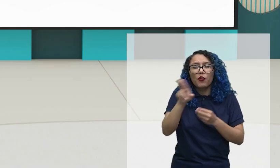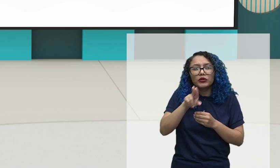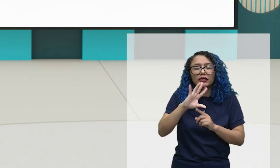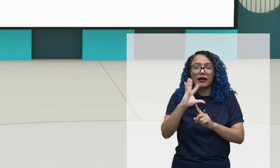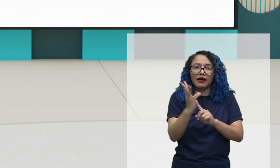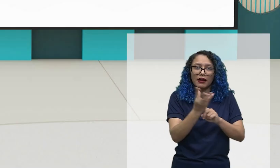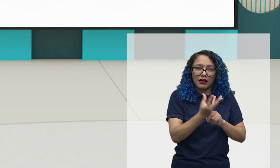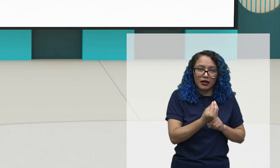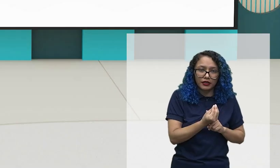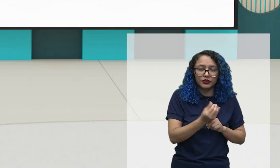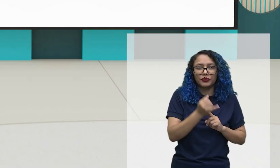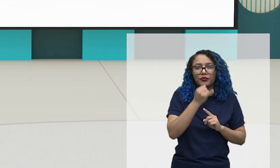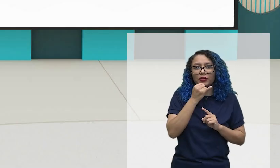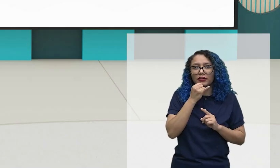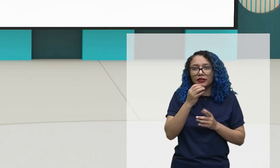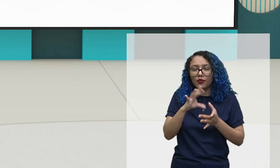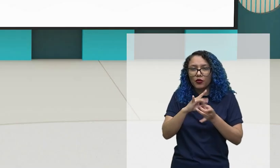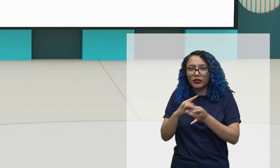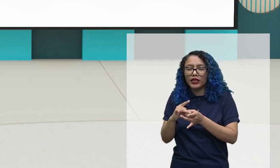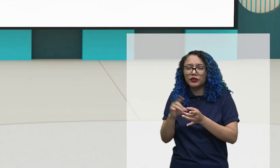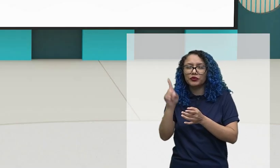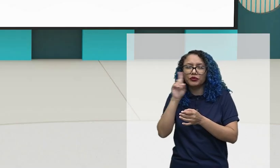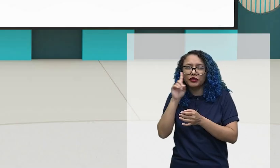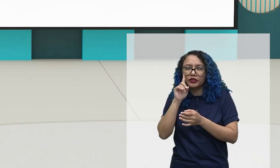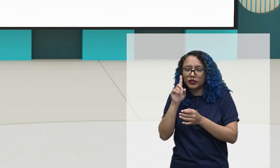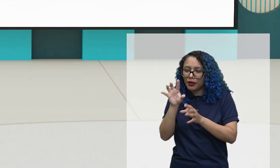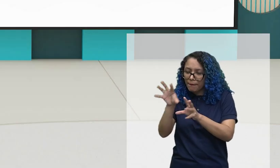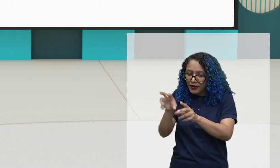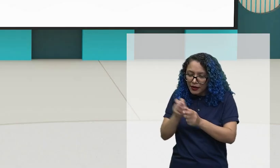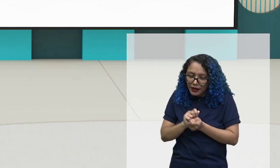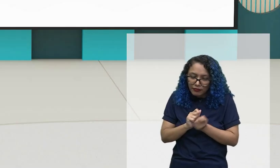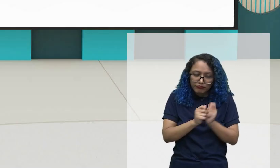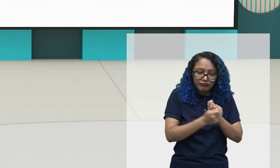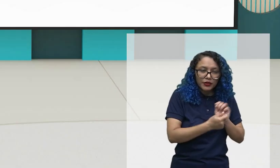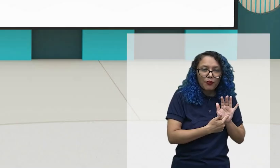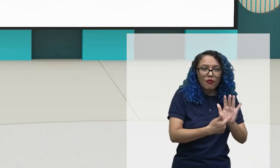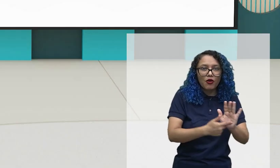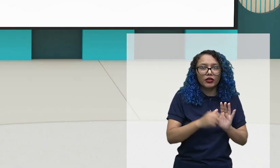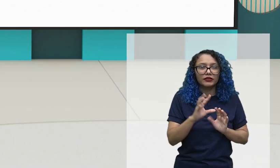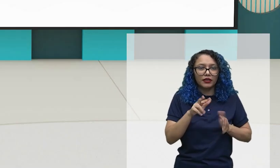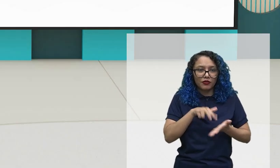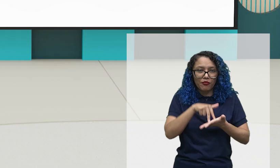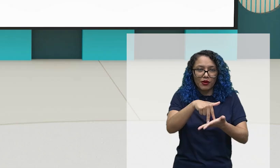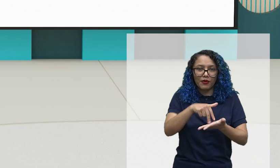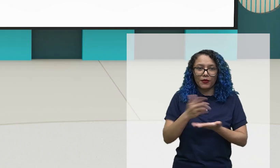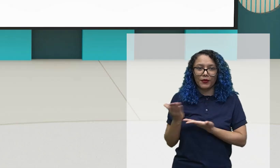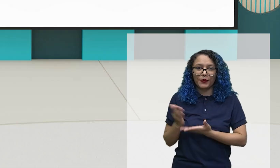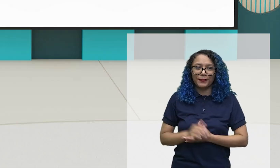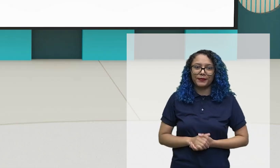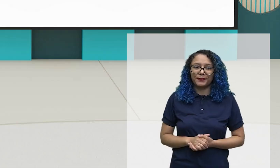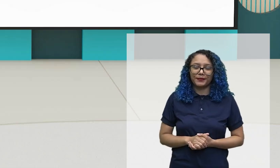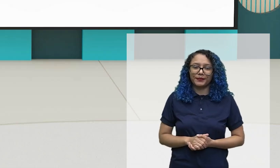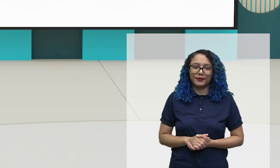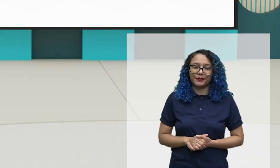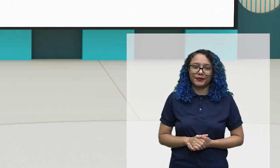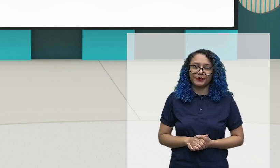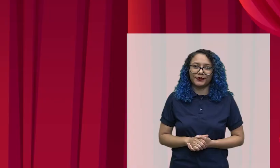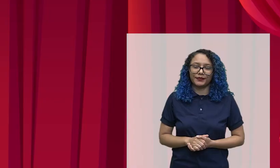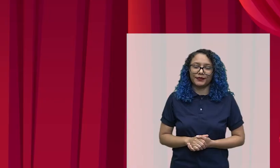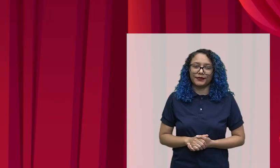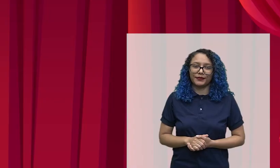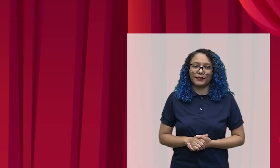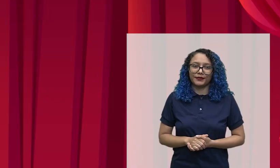consigo me colocar, tirar do meu contexto do dia a dia e levar para os palcos. Aonde vamos agora? Vamos lá?